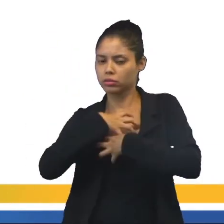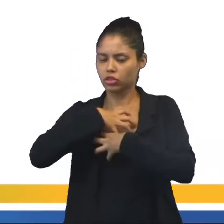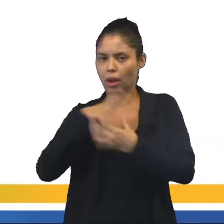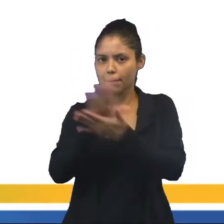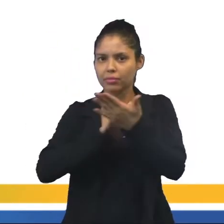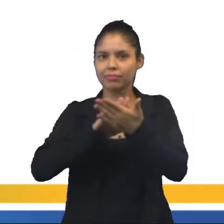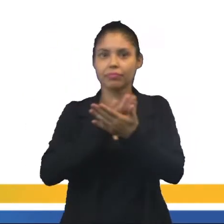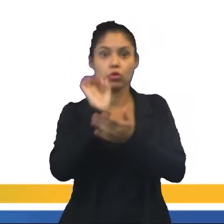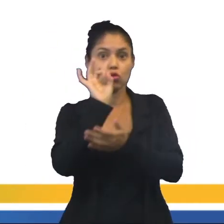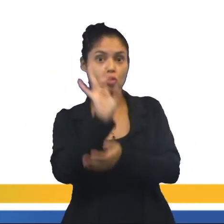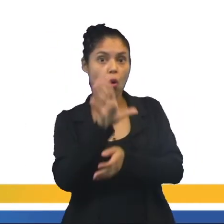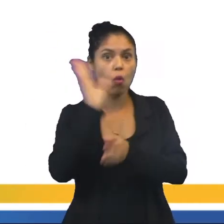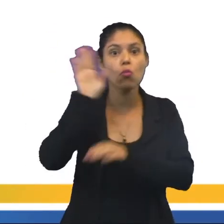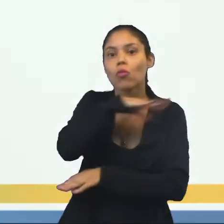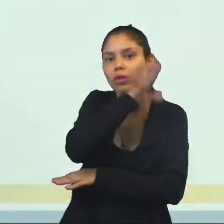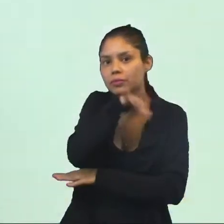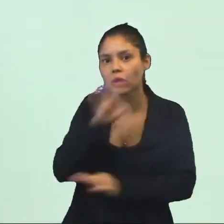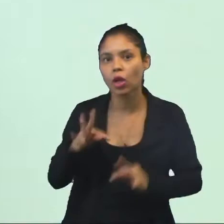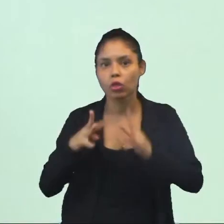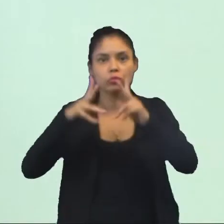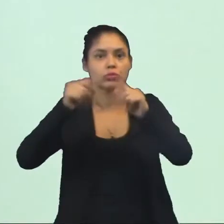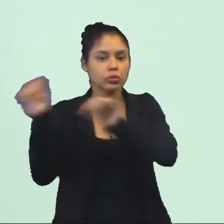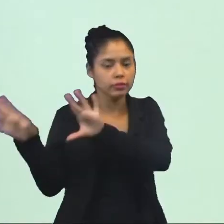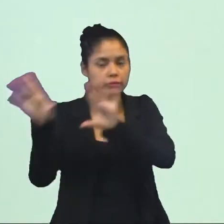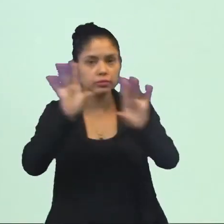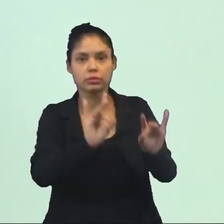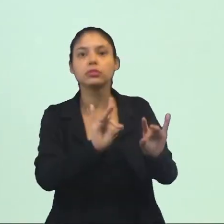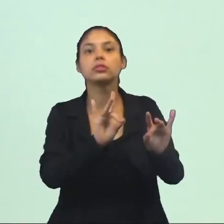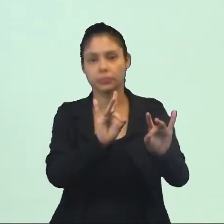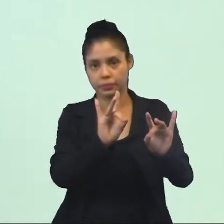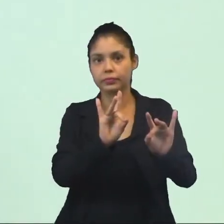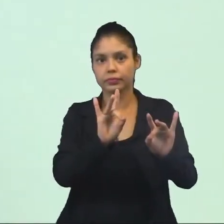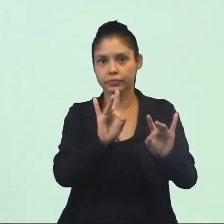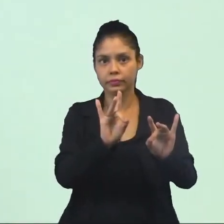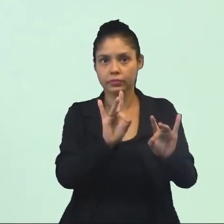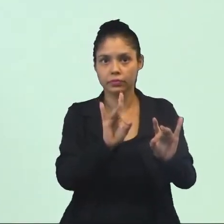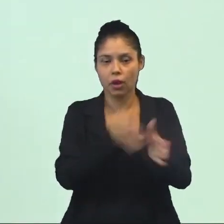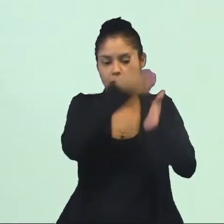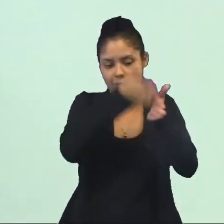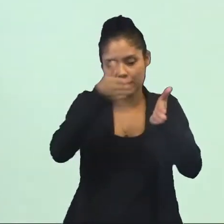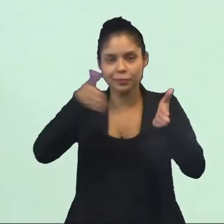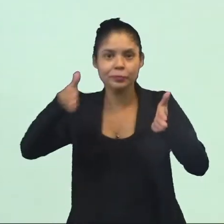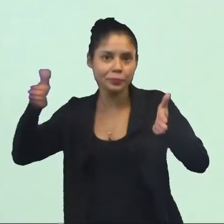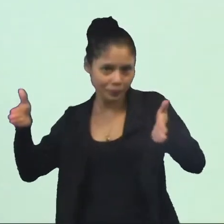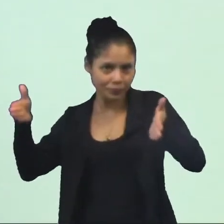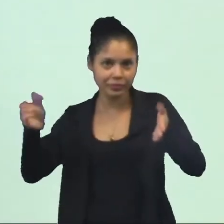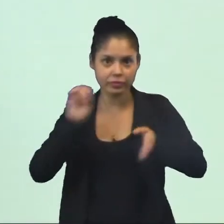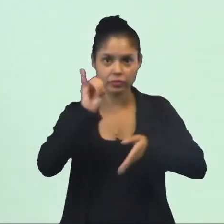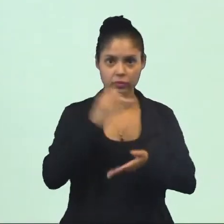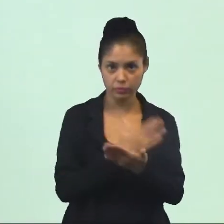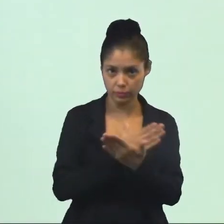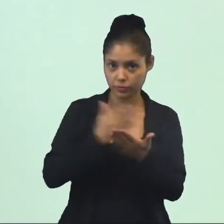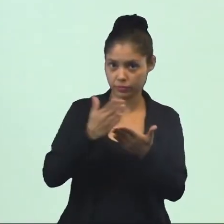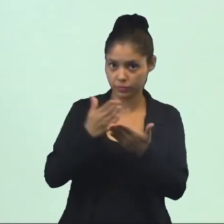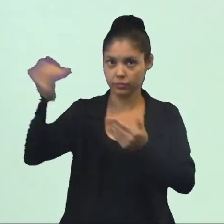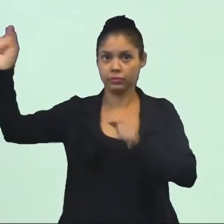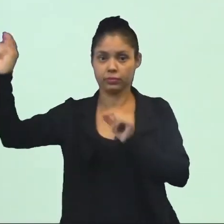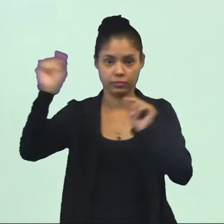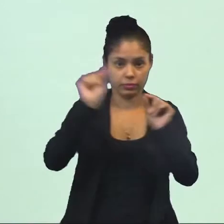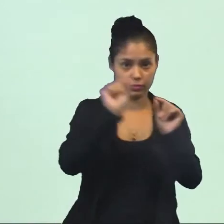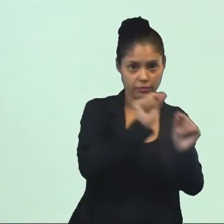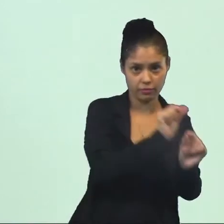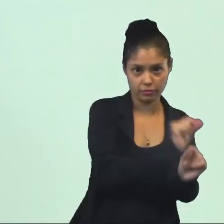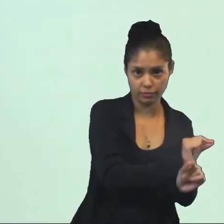alguns animais consegue né É porque a tudo vem de uma de uma rede de frequência né E se eu começar de cima para baixo